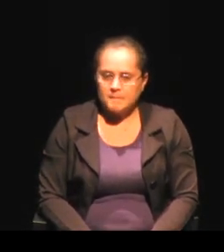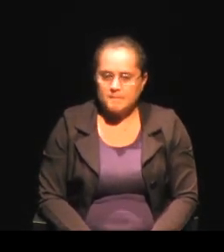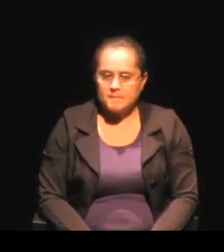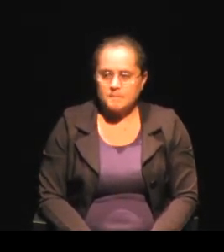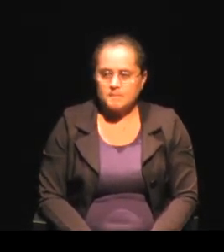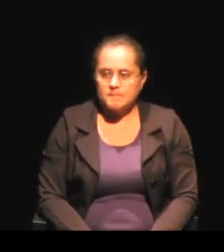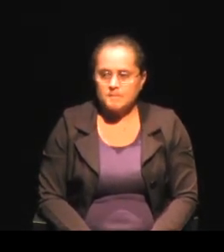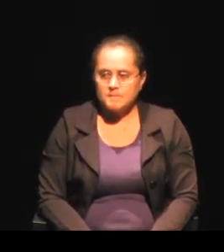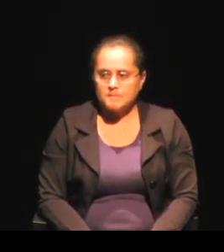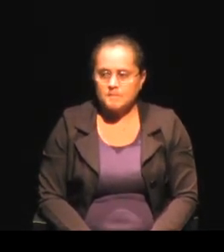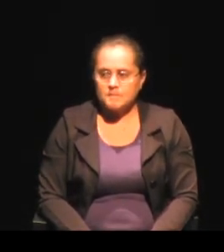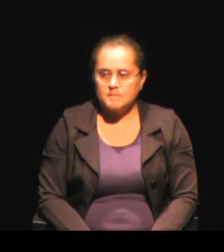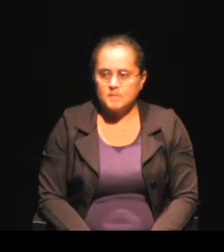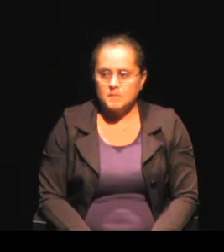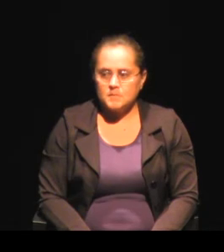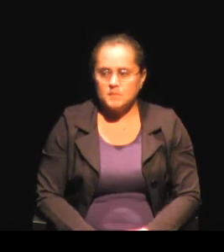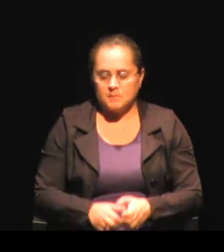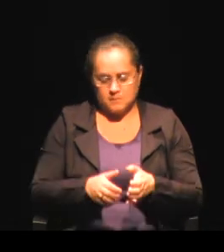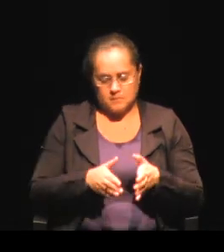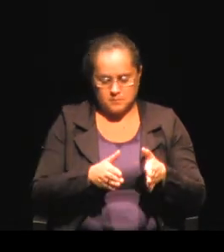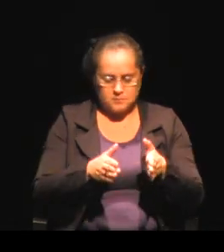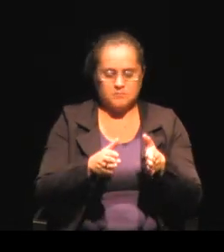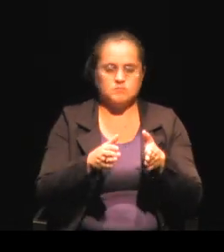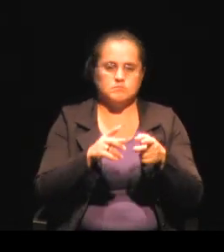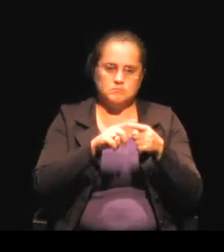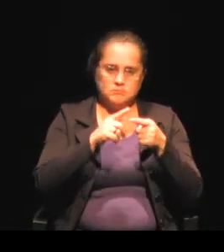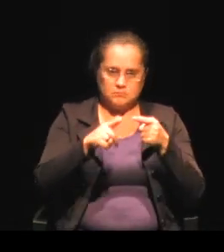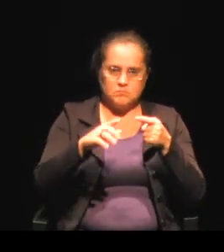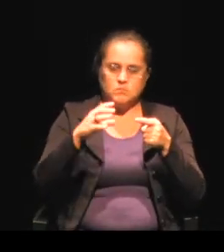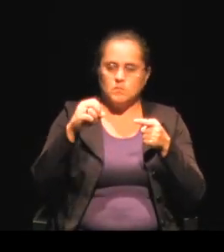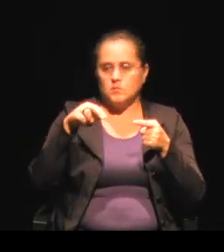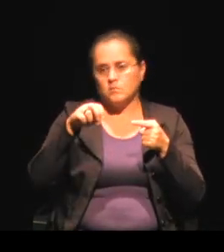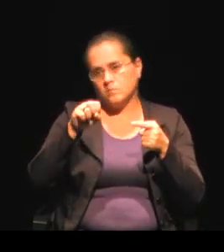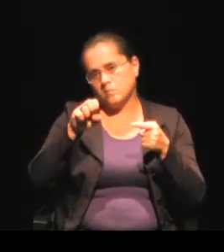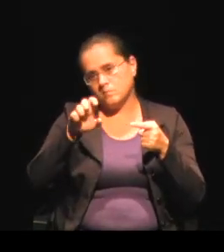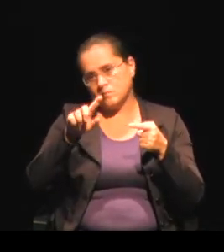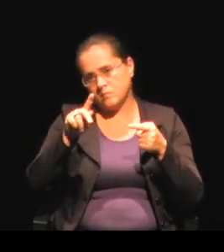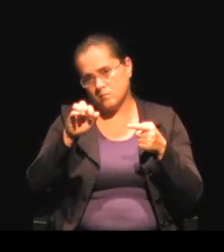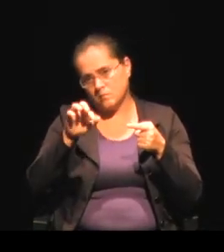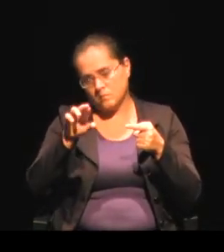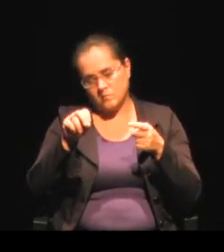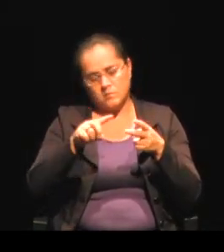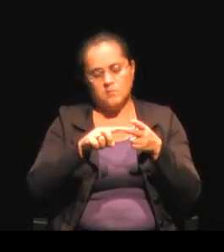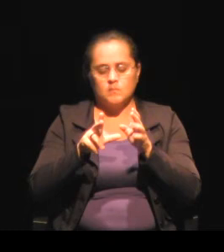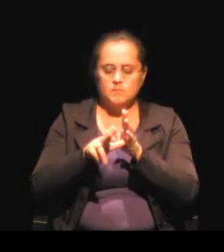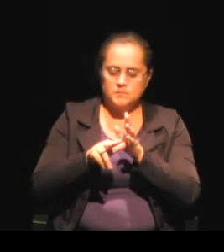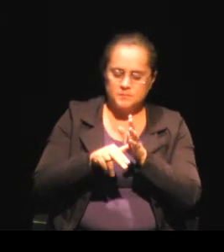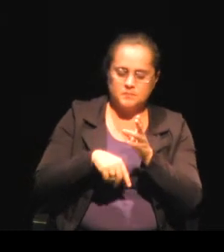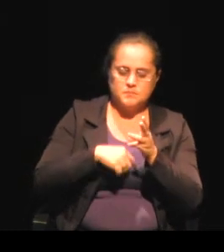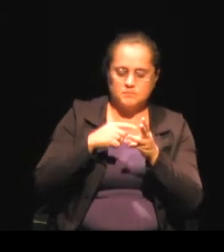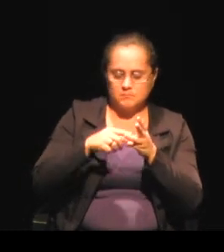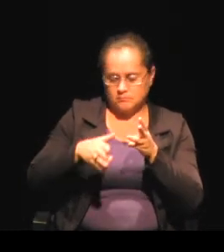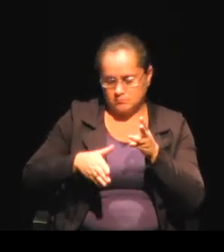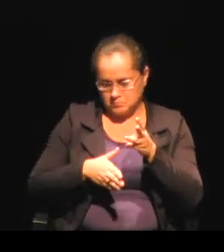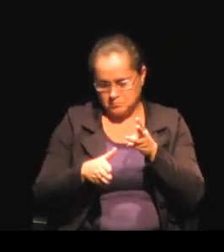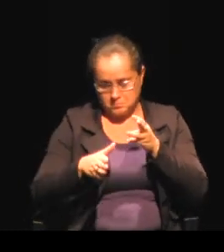Esse é um corte que passa bem naquela... Aqui a Conselheiro, aqui é o Anhangabaú. Esse corte, a gente fez 2 cortes, um para